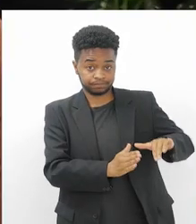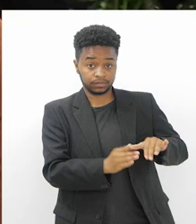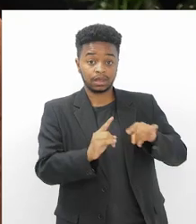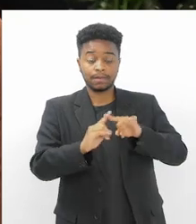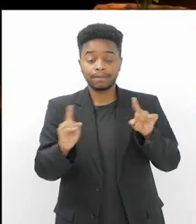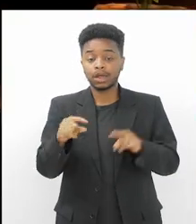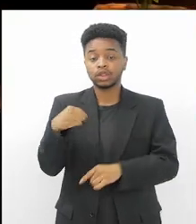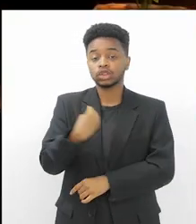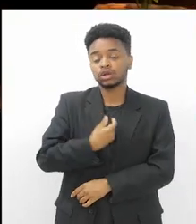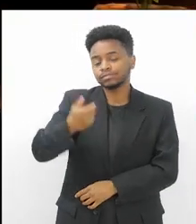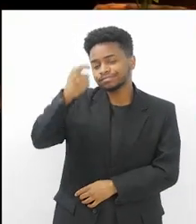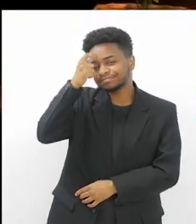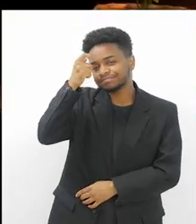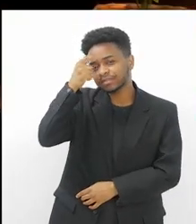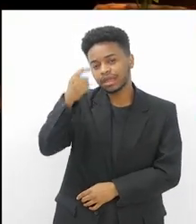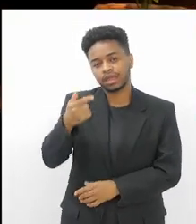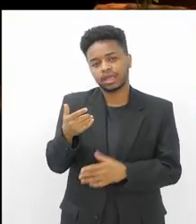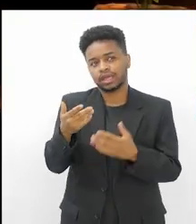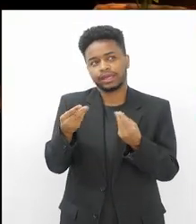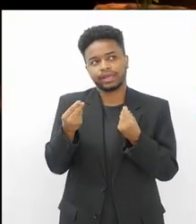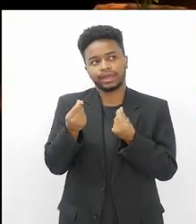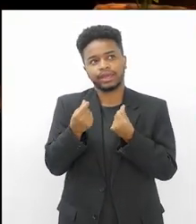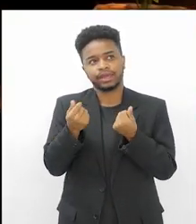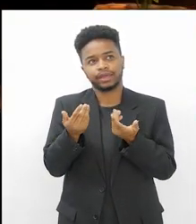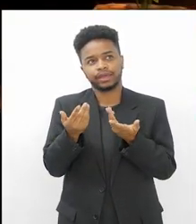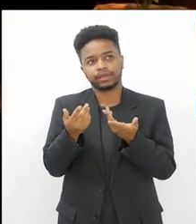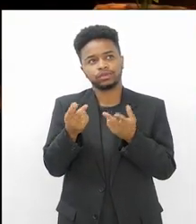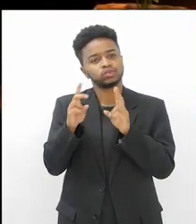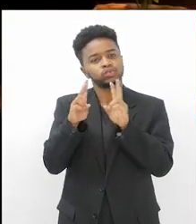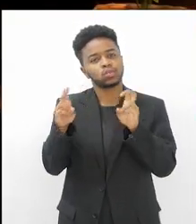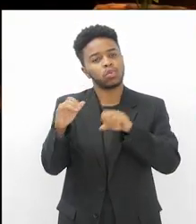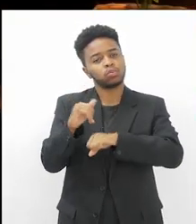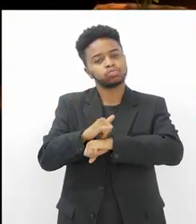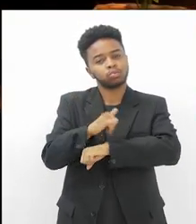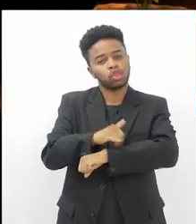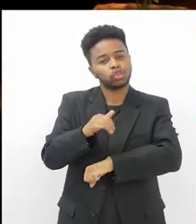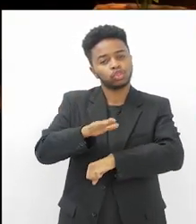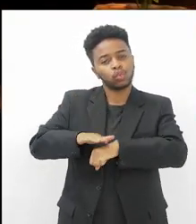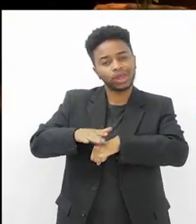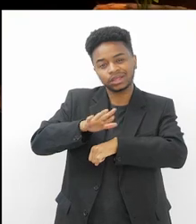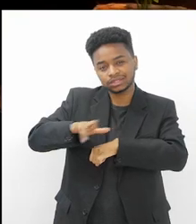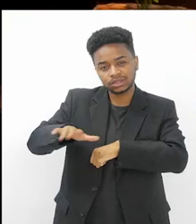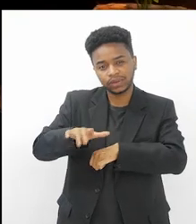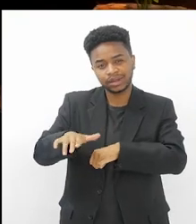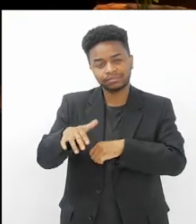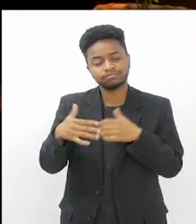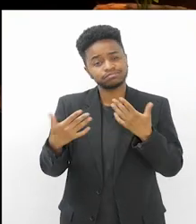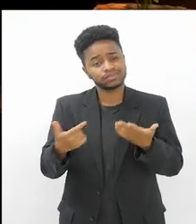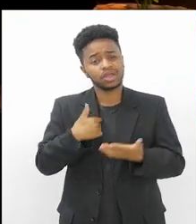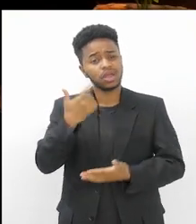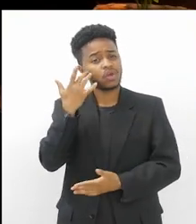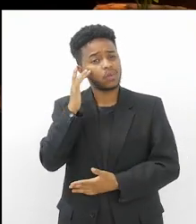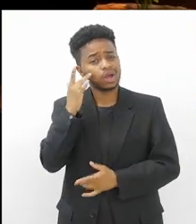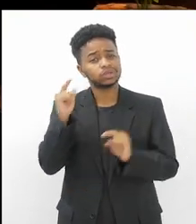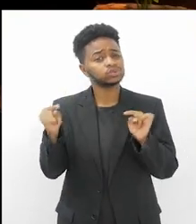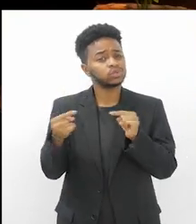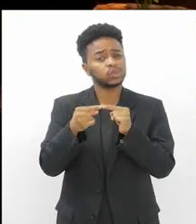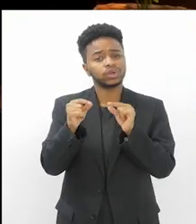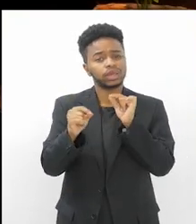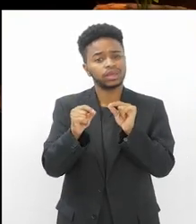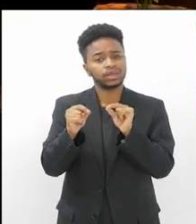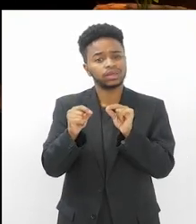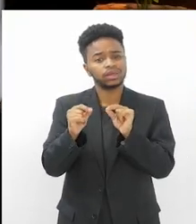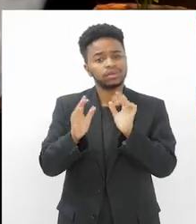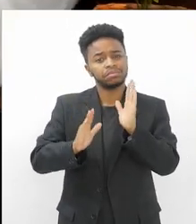Por outro lado, a noção que a gente tem de que obesidade não é doença, eu acho que